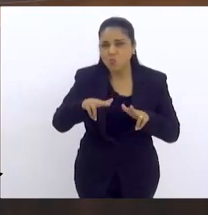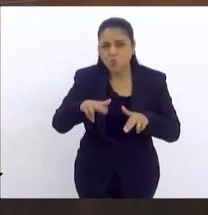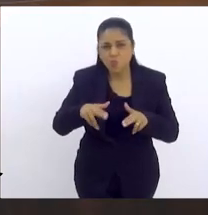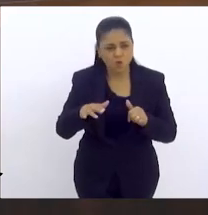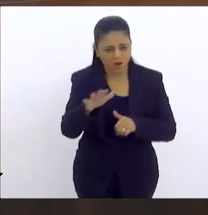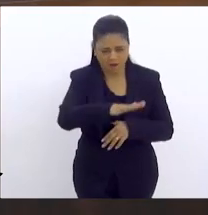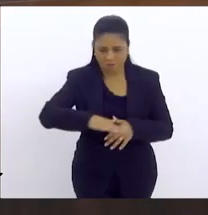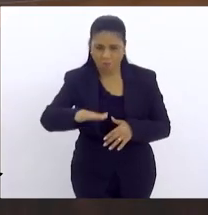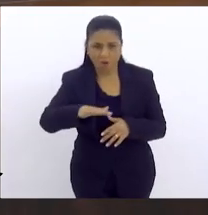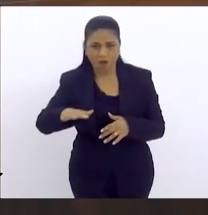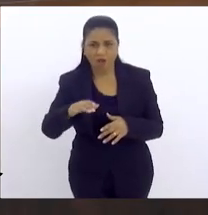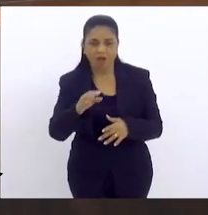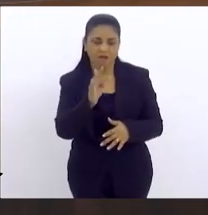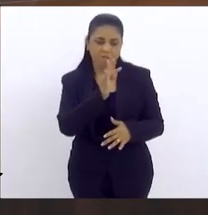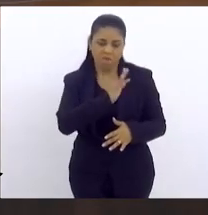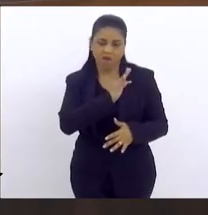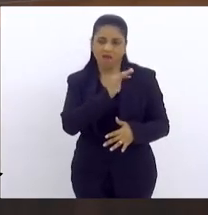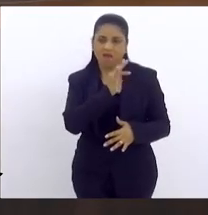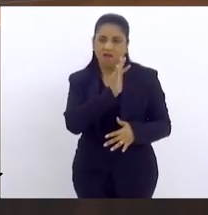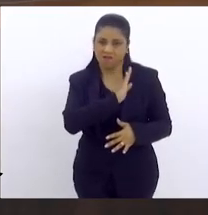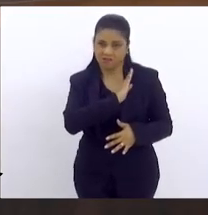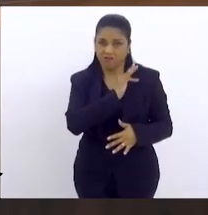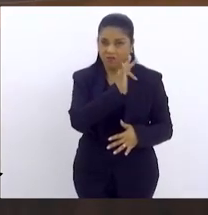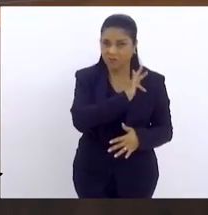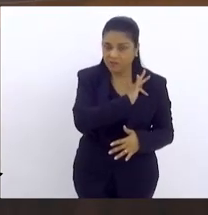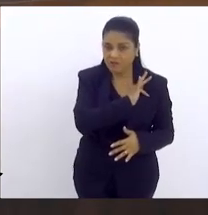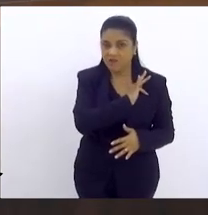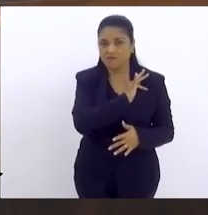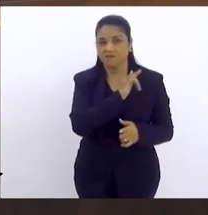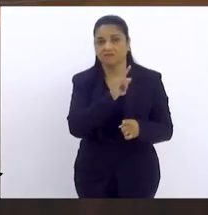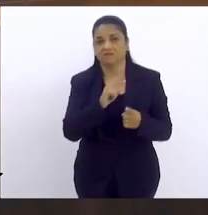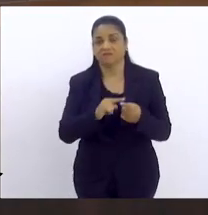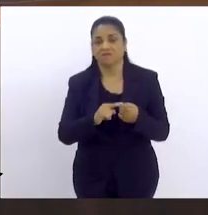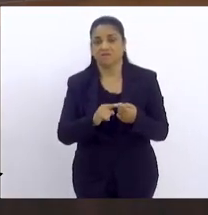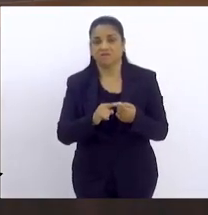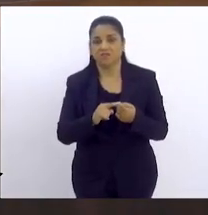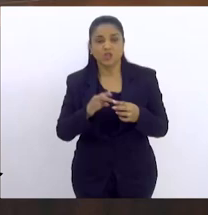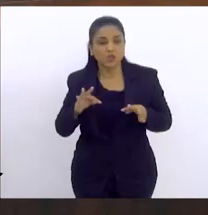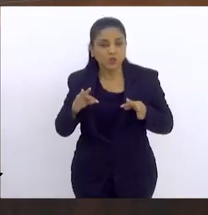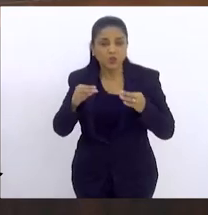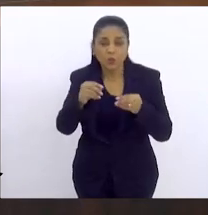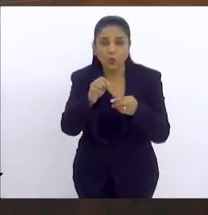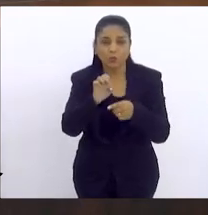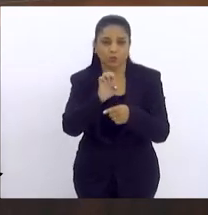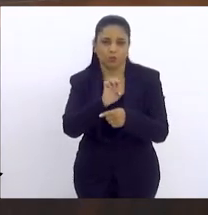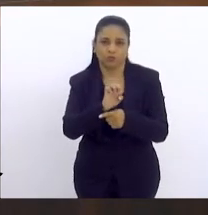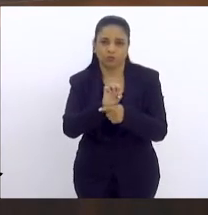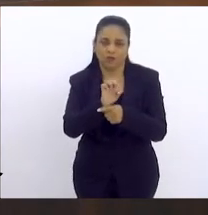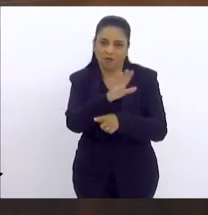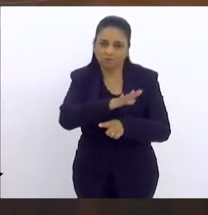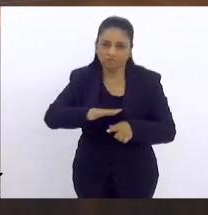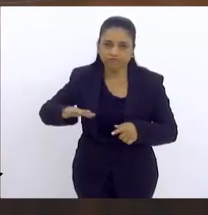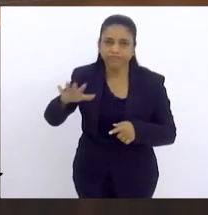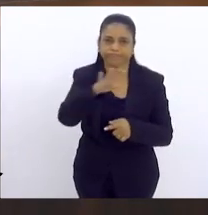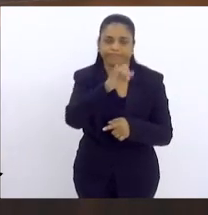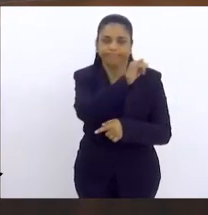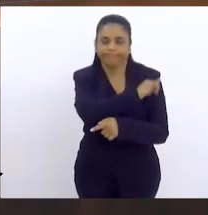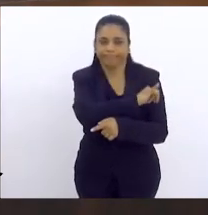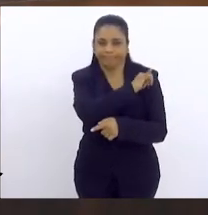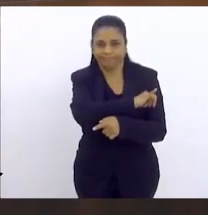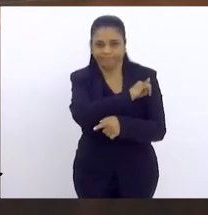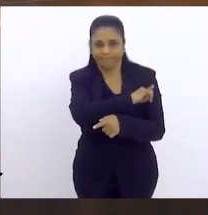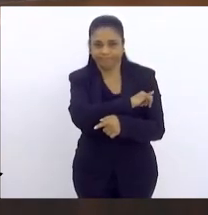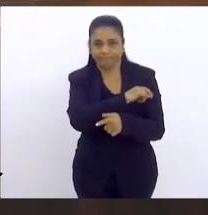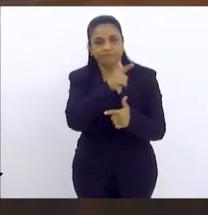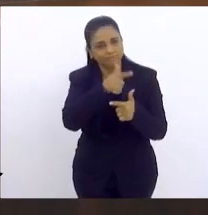em Caxias na Baixada Fluminense é um problema que tá acontecendo em todo o estado do Rio de Janeiro em todo estado